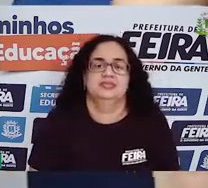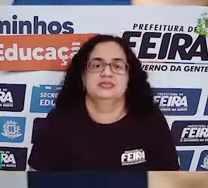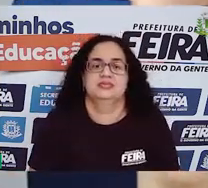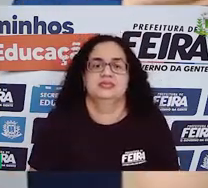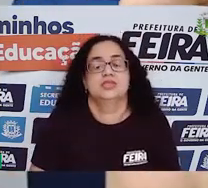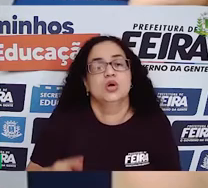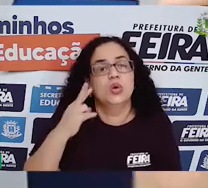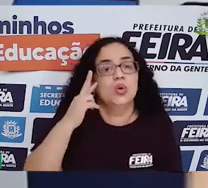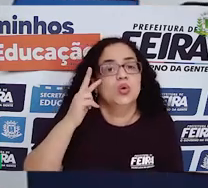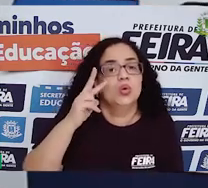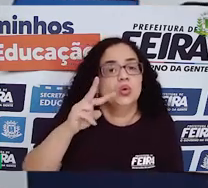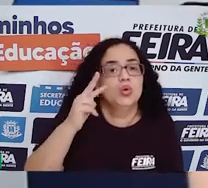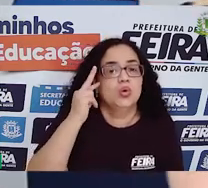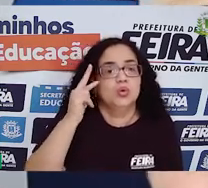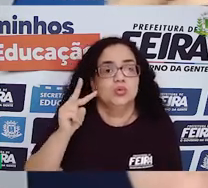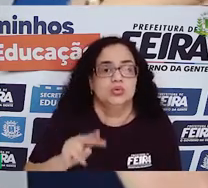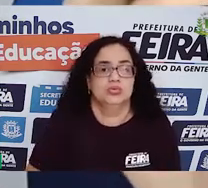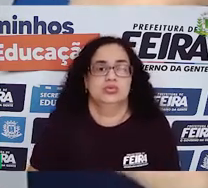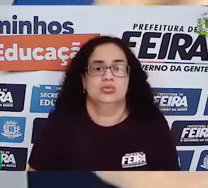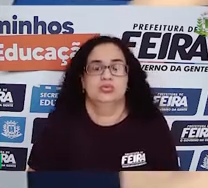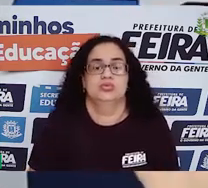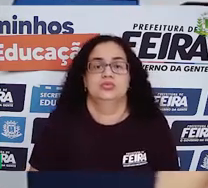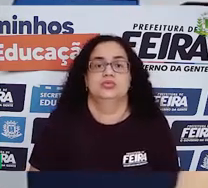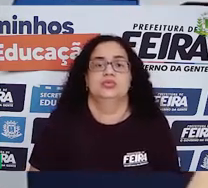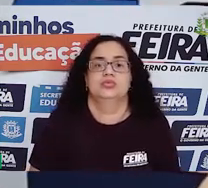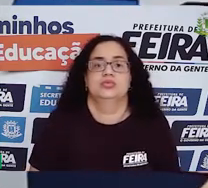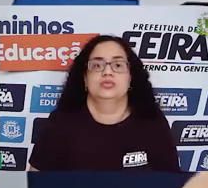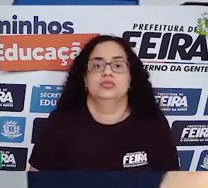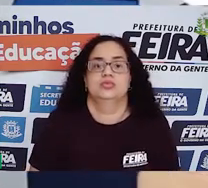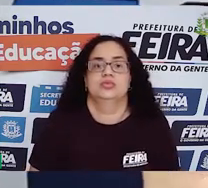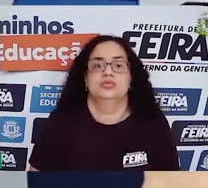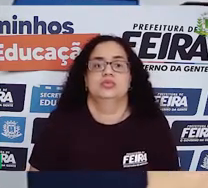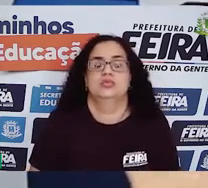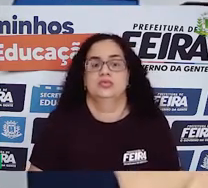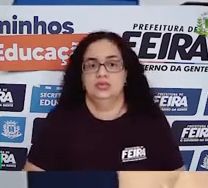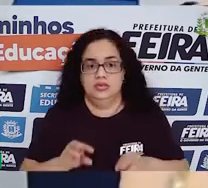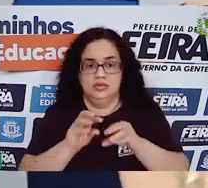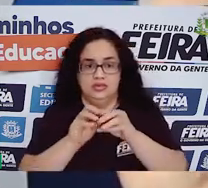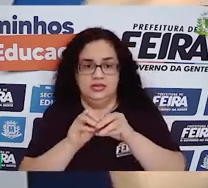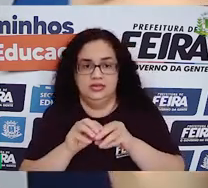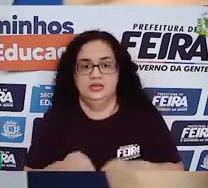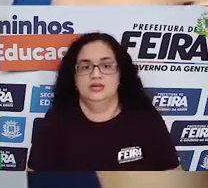menina olhou, virou para um lado, virou para o outro.